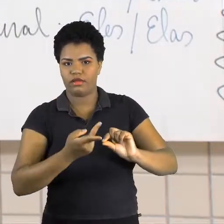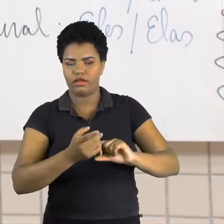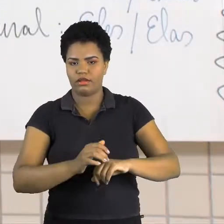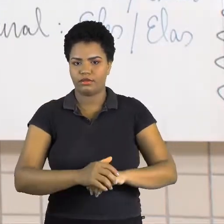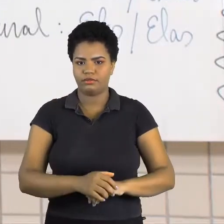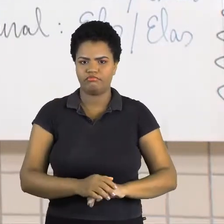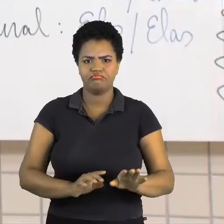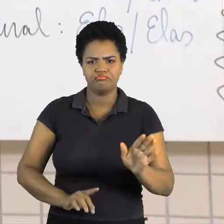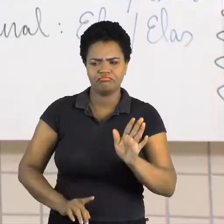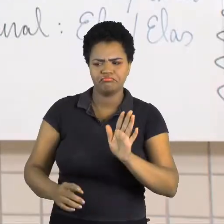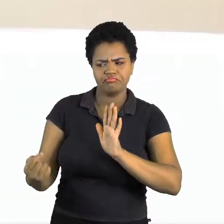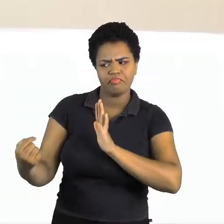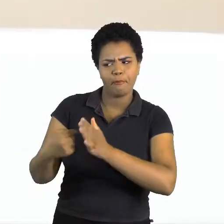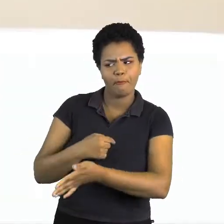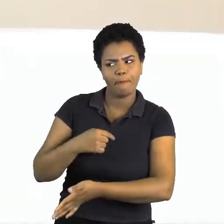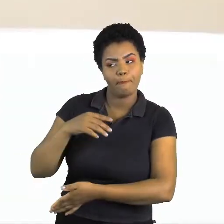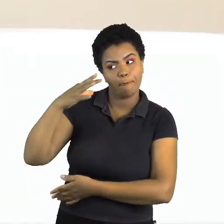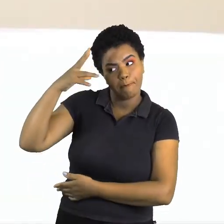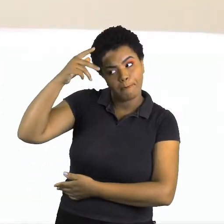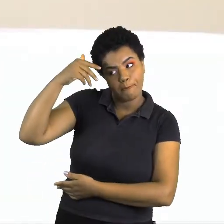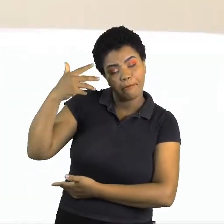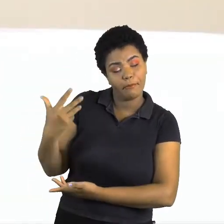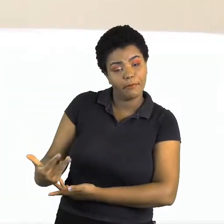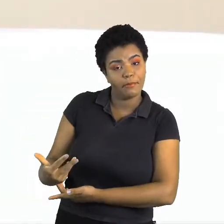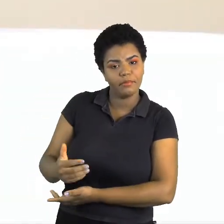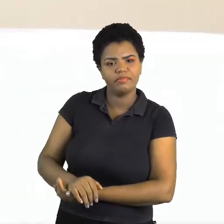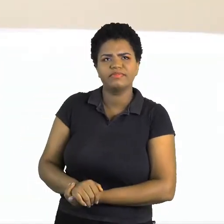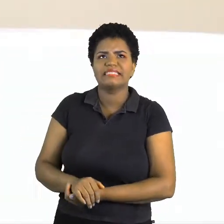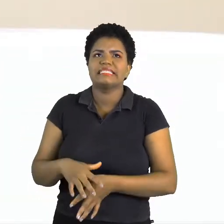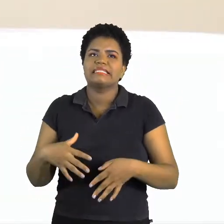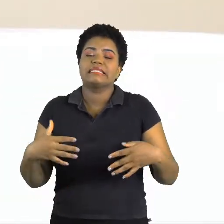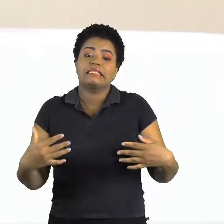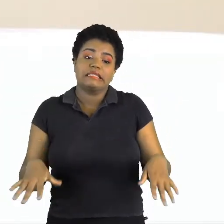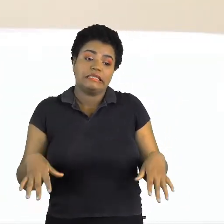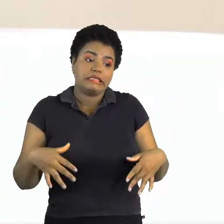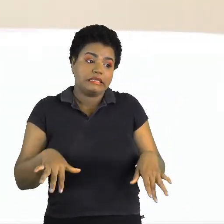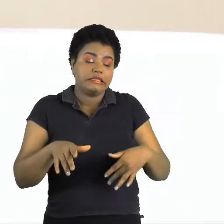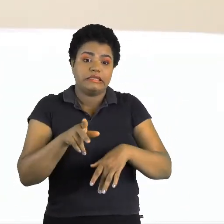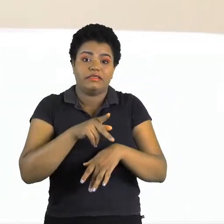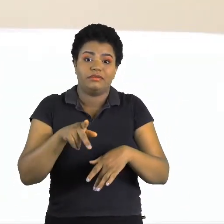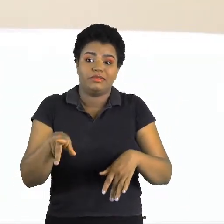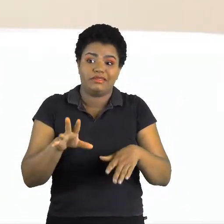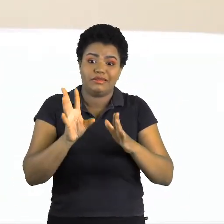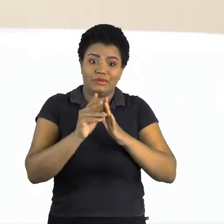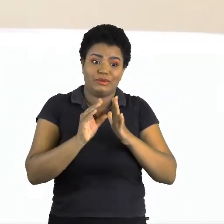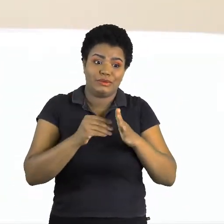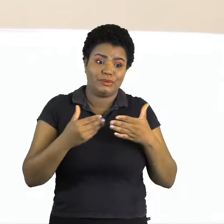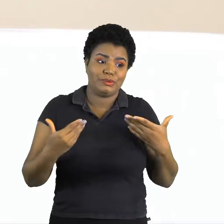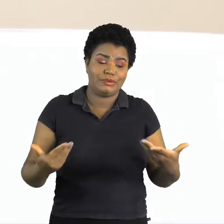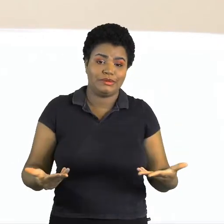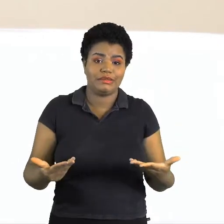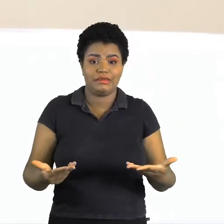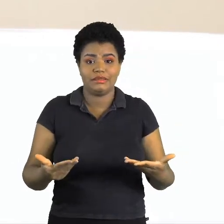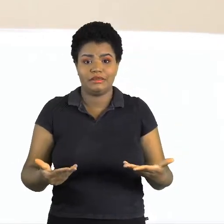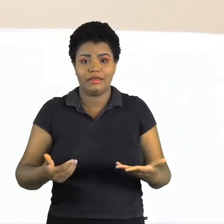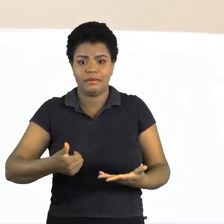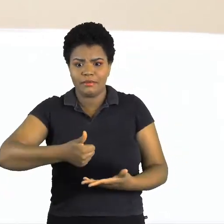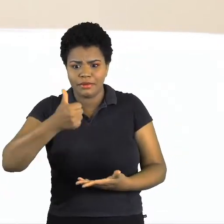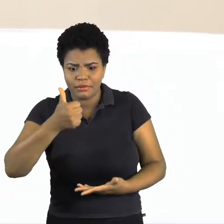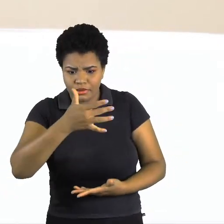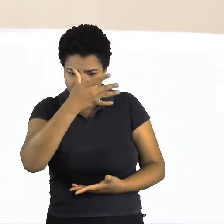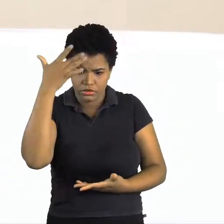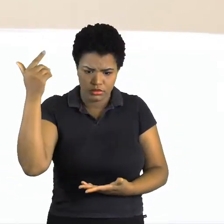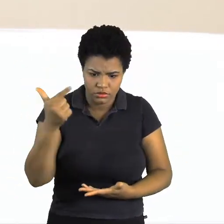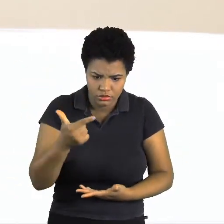Alguma pergunta, Fava? Ai, prof, que conteúdo é esse? Primeira pessoa, segunda